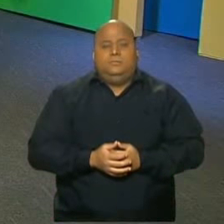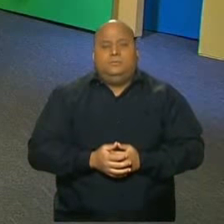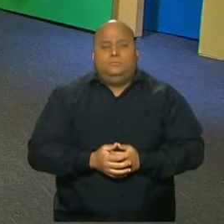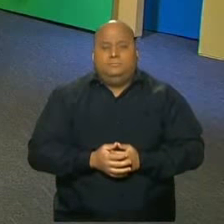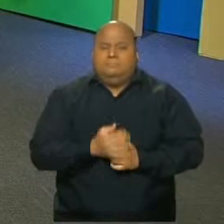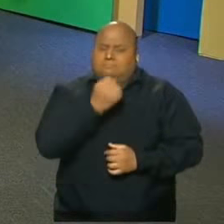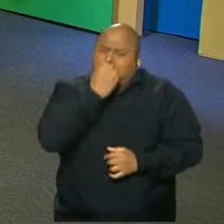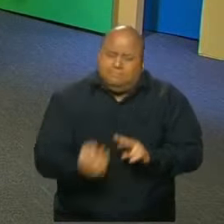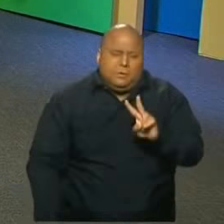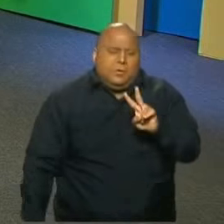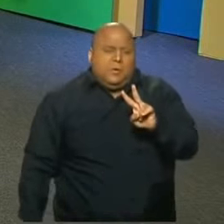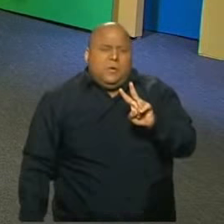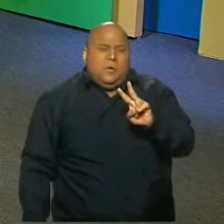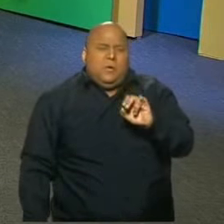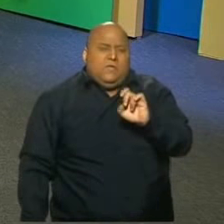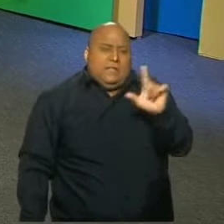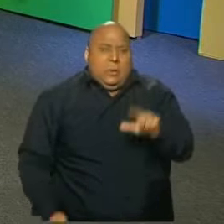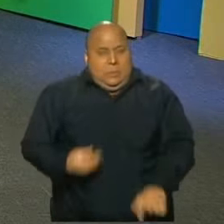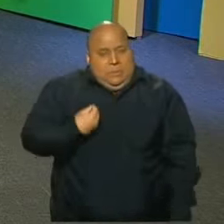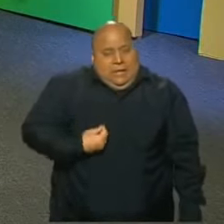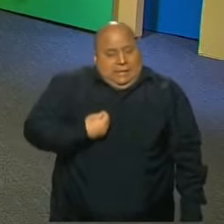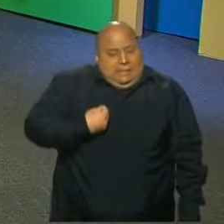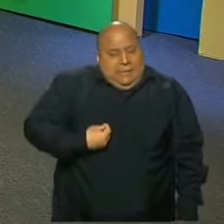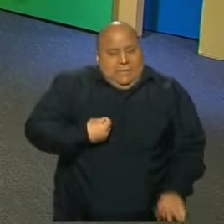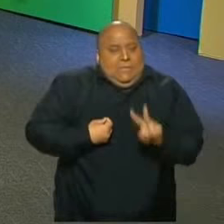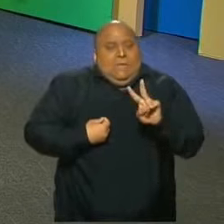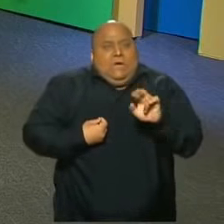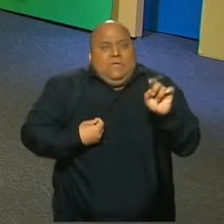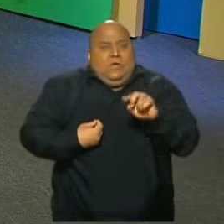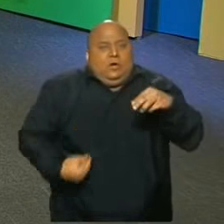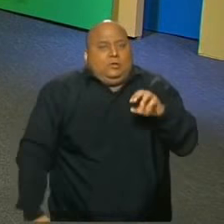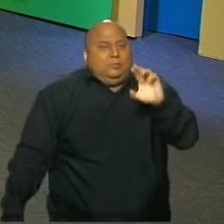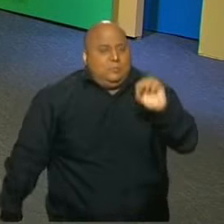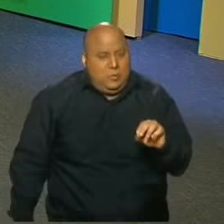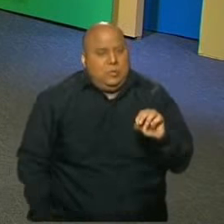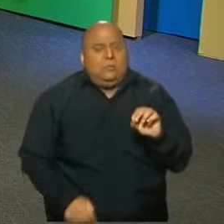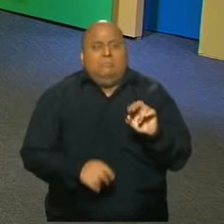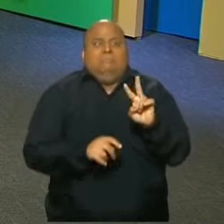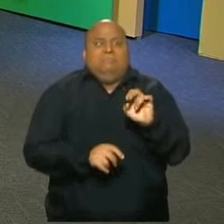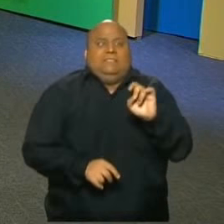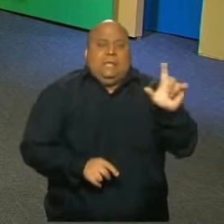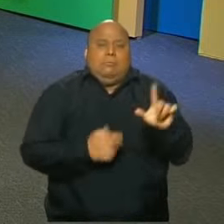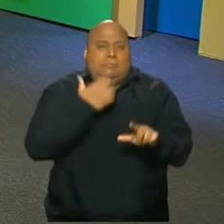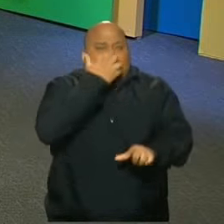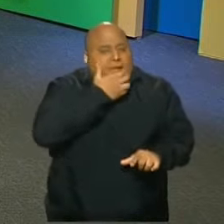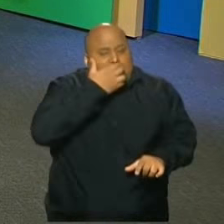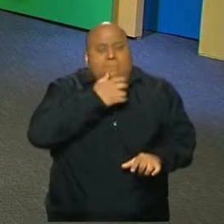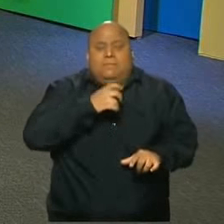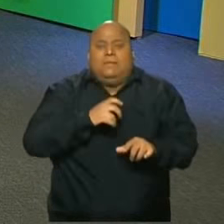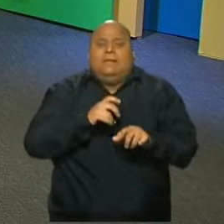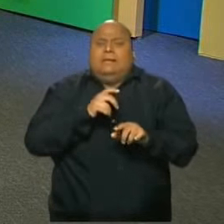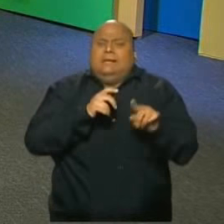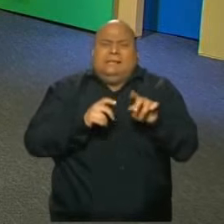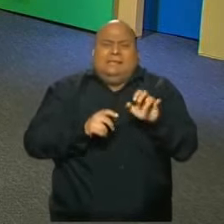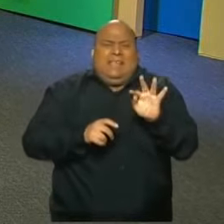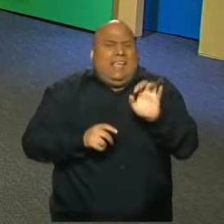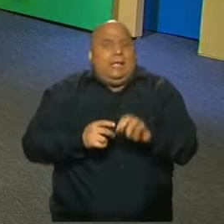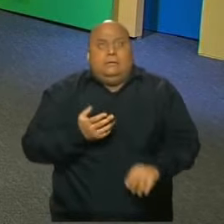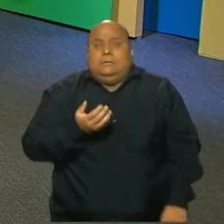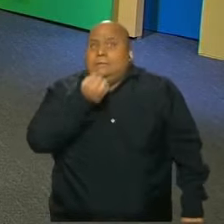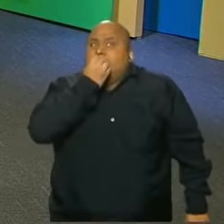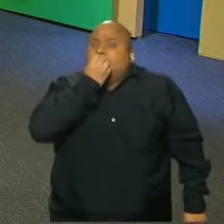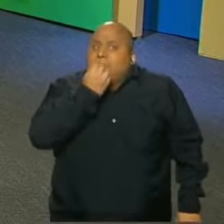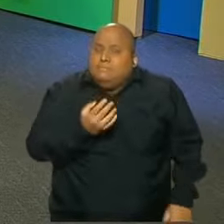Mandou bem, Vidal. Obrigado pela participação. A voz do morro do Zequete com Vidal Assis. Zequete fazia uma feijoada de